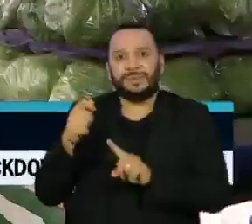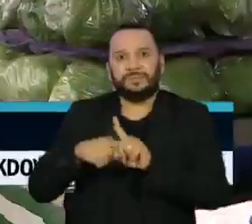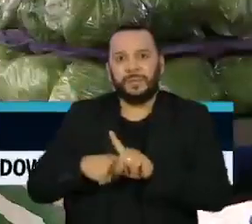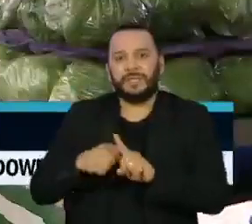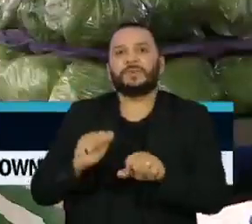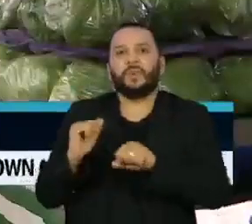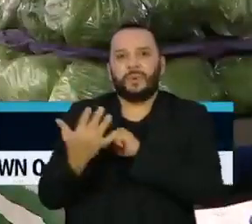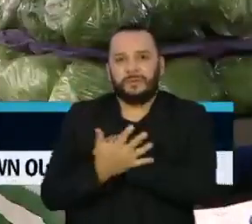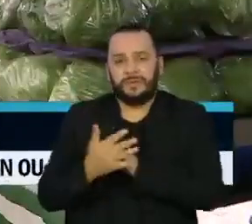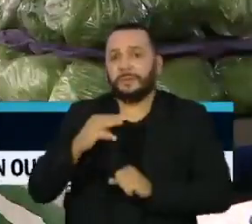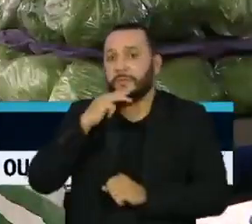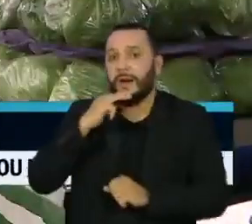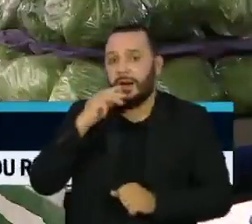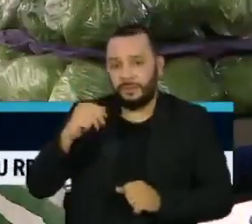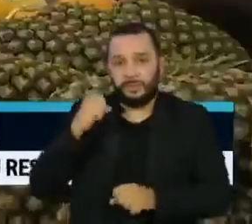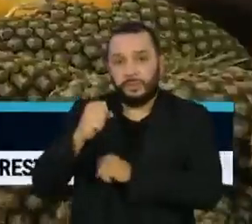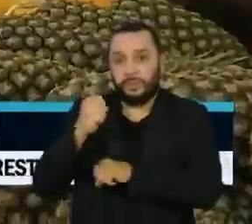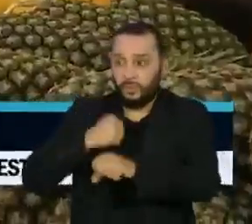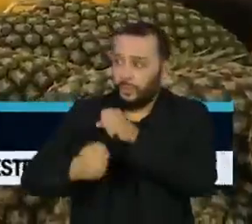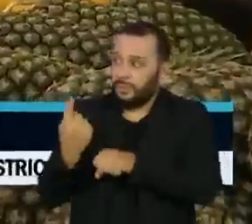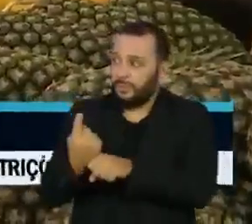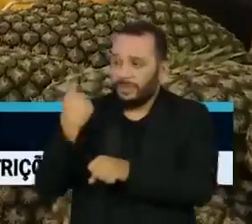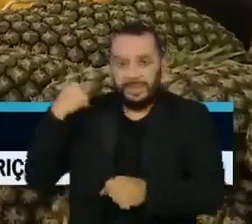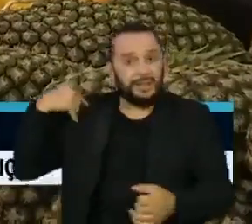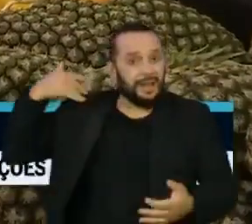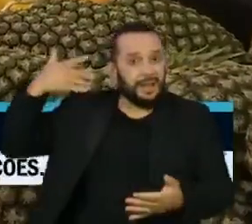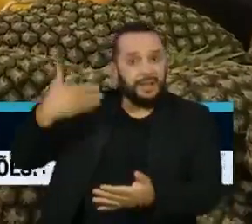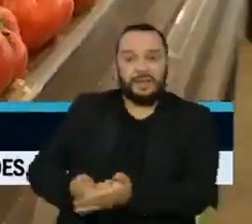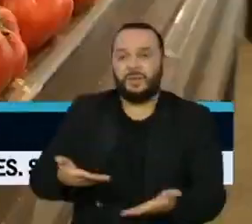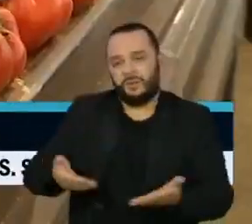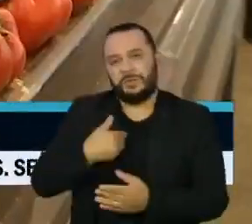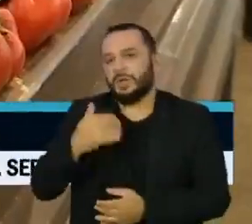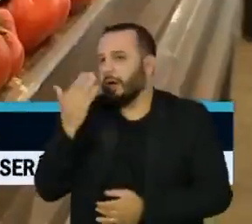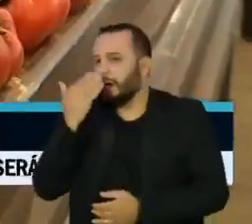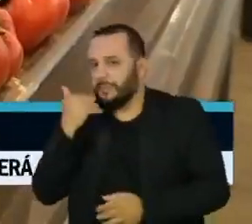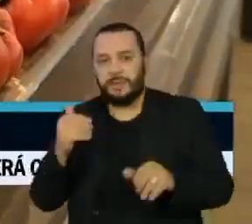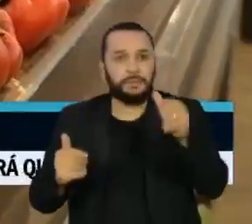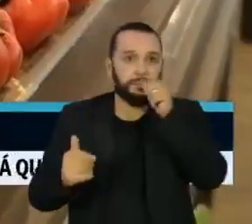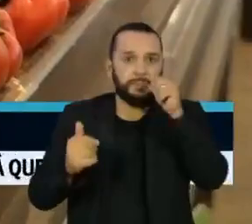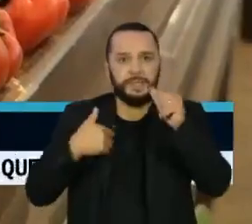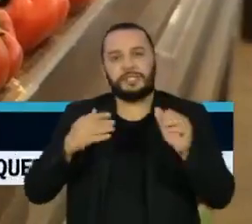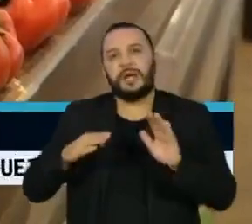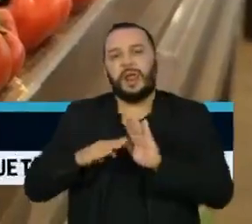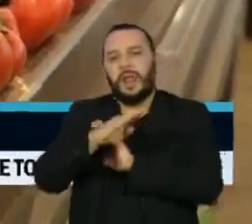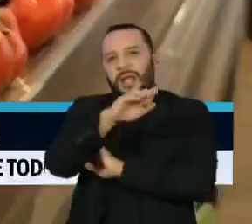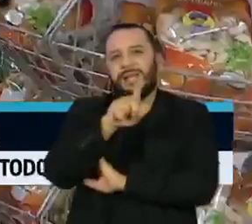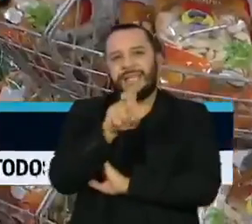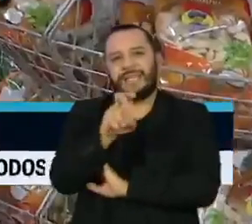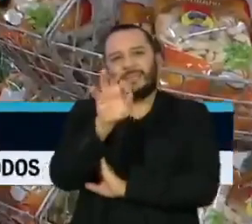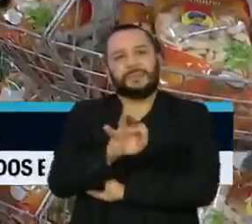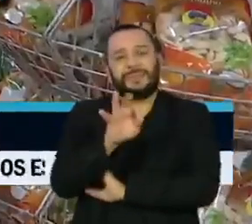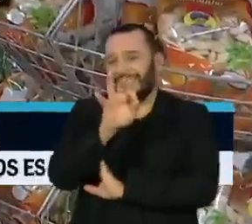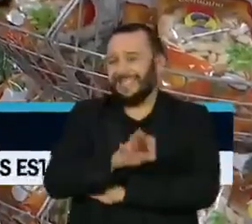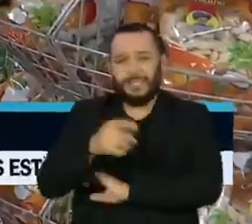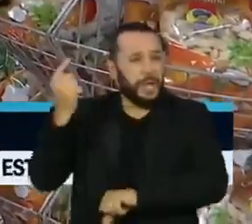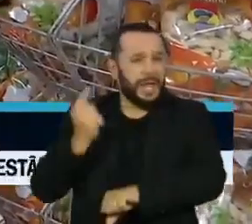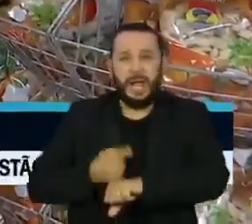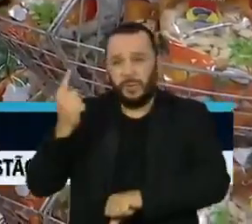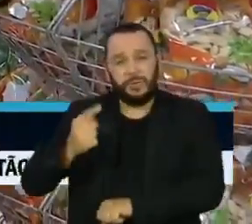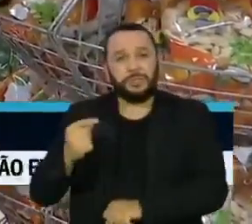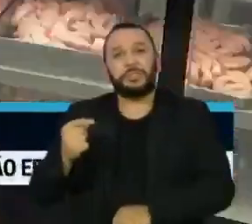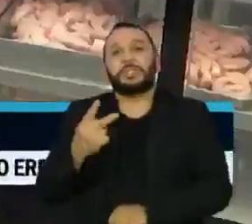pandemia. De março do ano passado para cá, os alimentos e bebidas aumentaram exatos 15%, o maior percentual